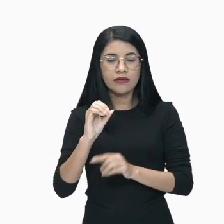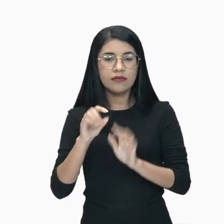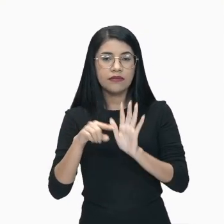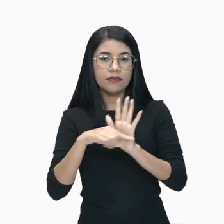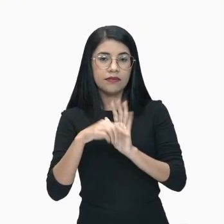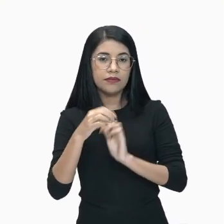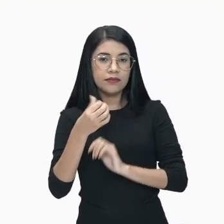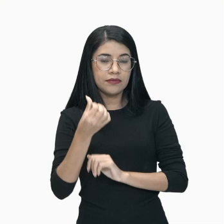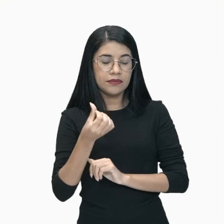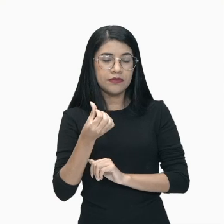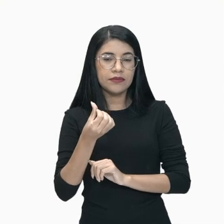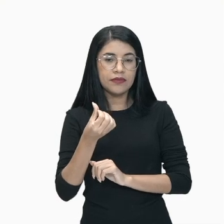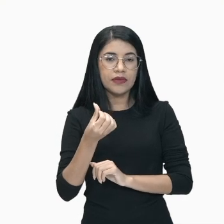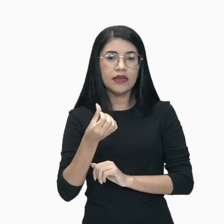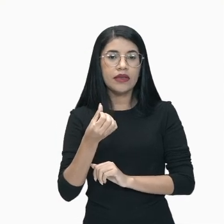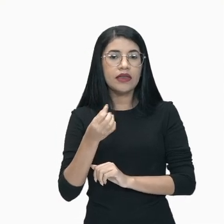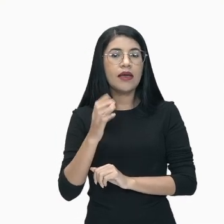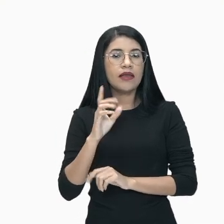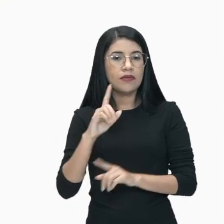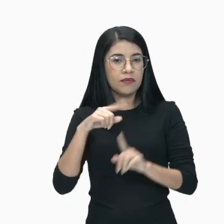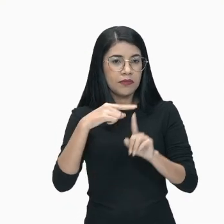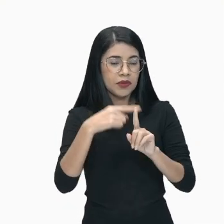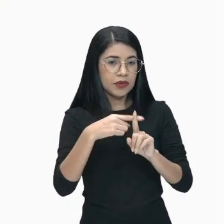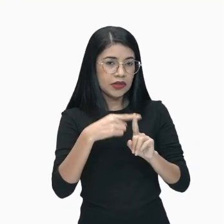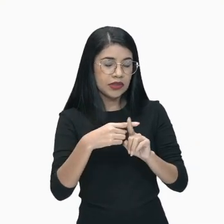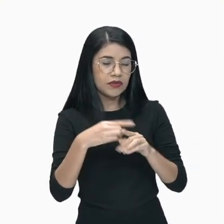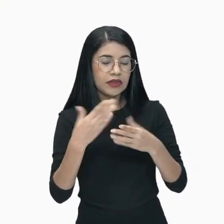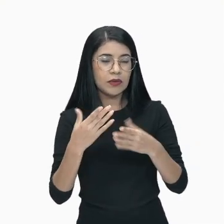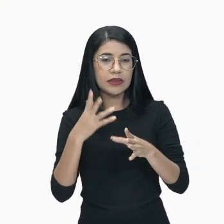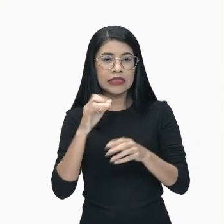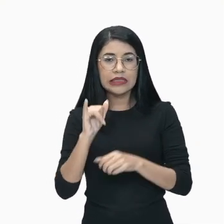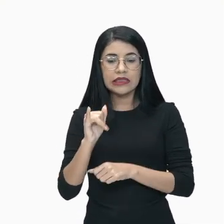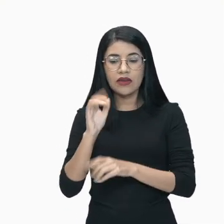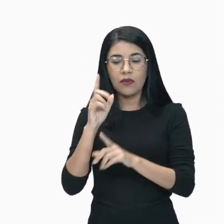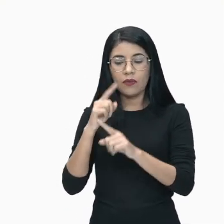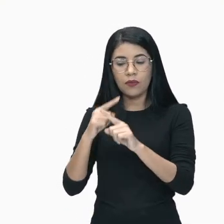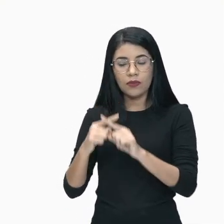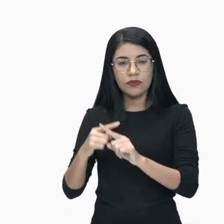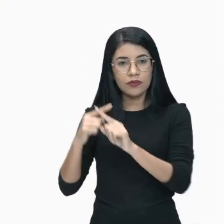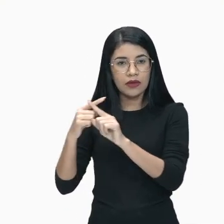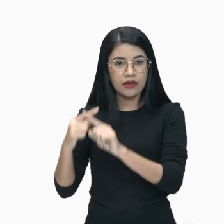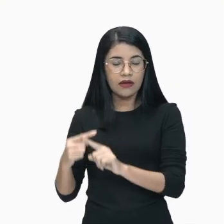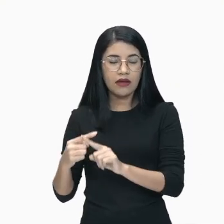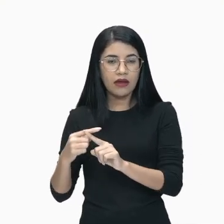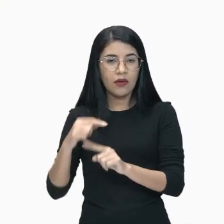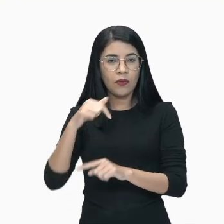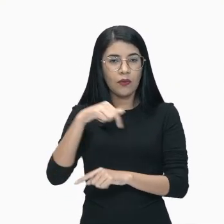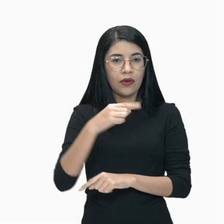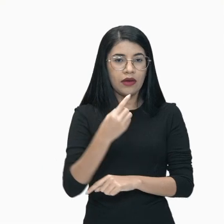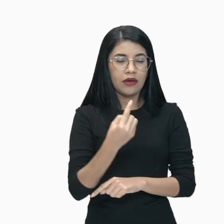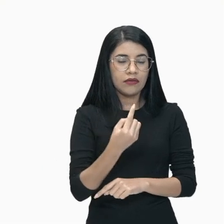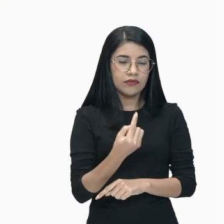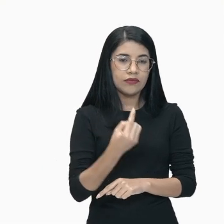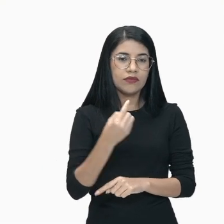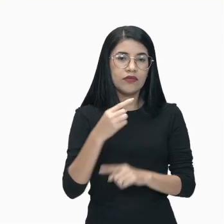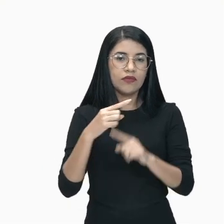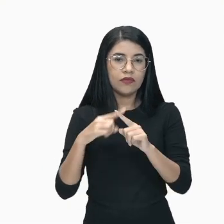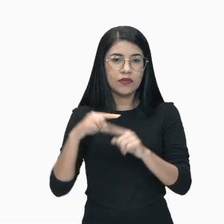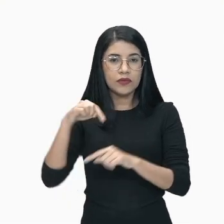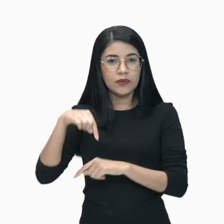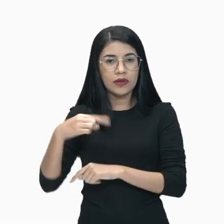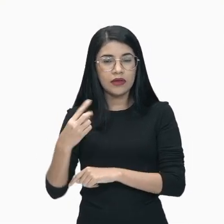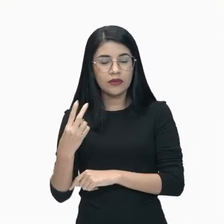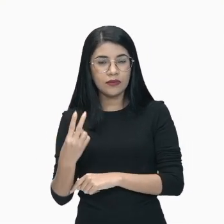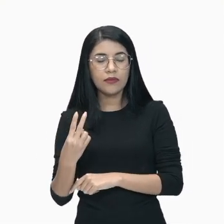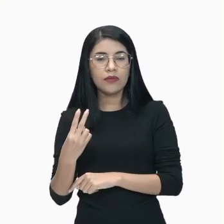elas são positivas, o produto delas, se eu multiplicar a carga Q1 vezes a carga Q2, eu vou